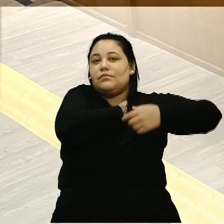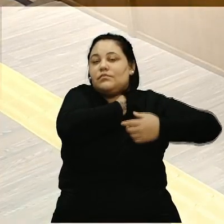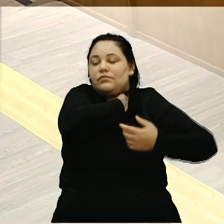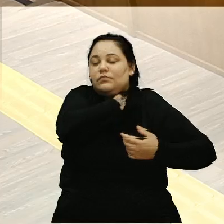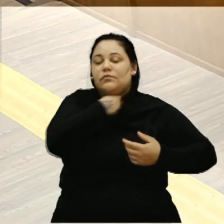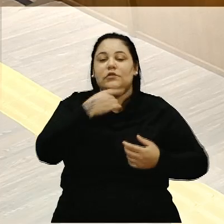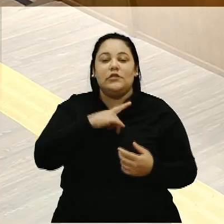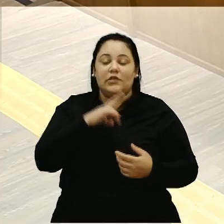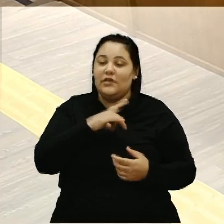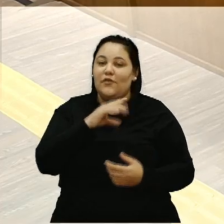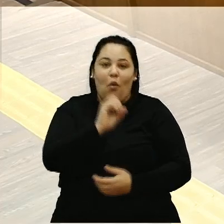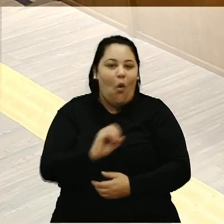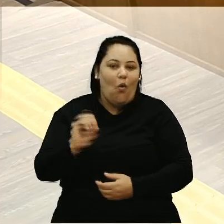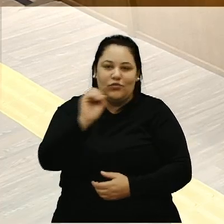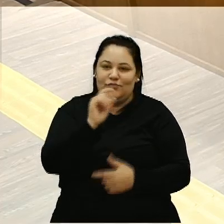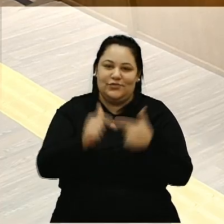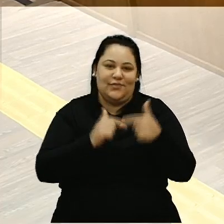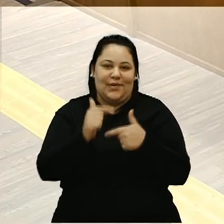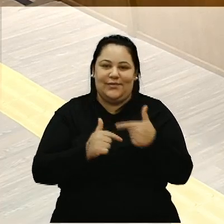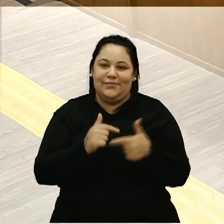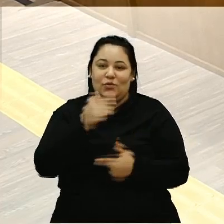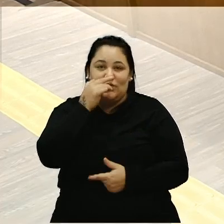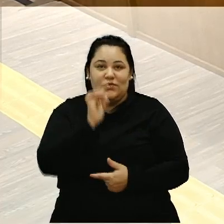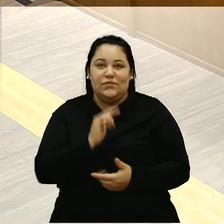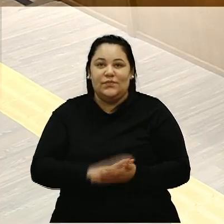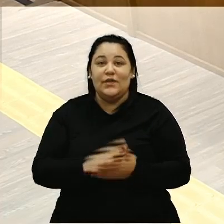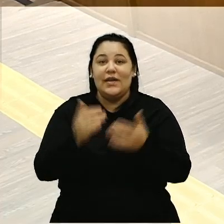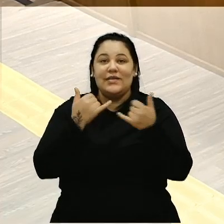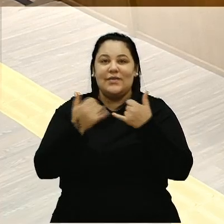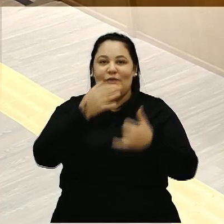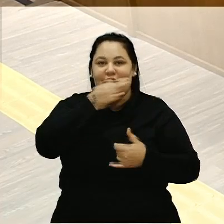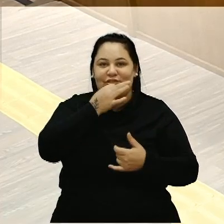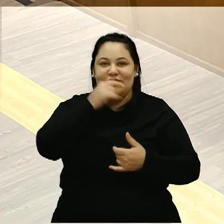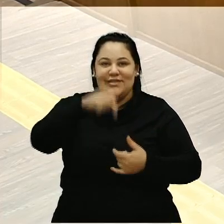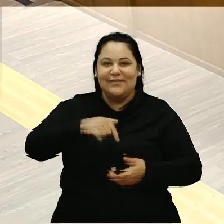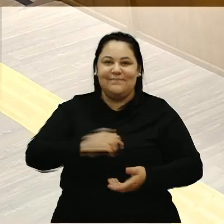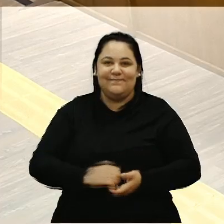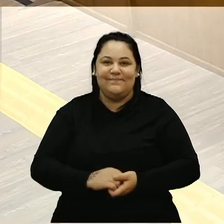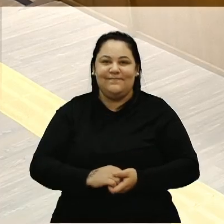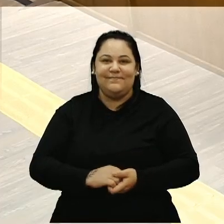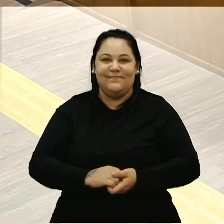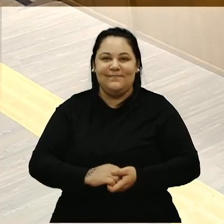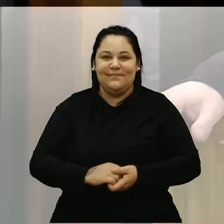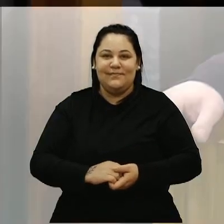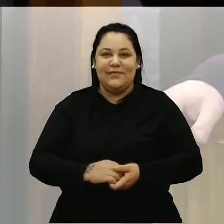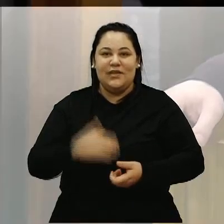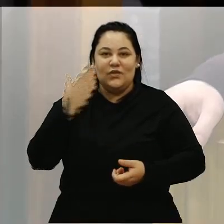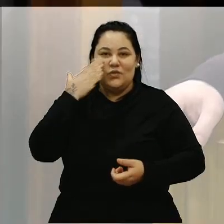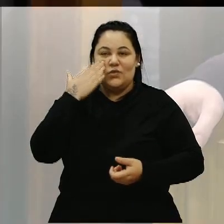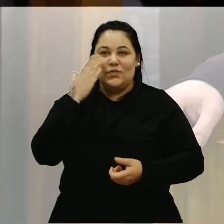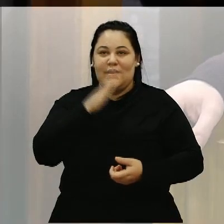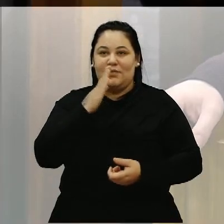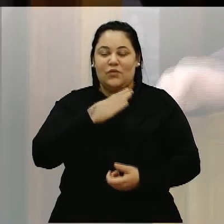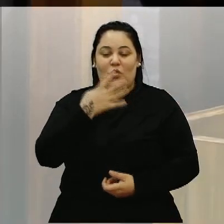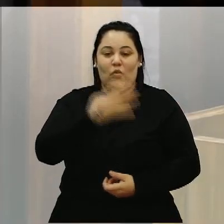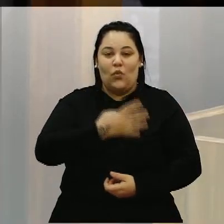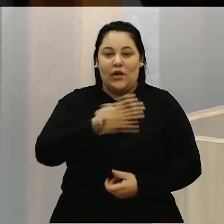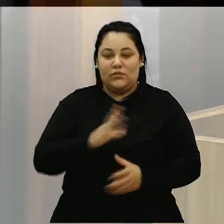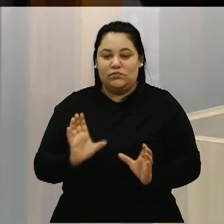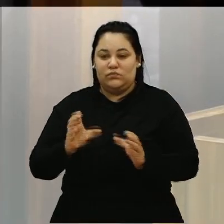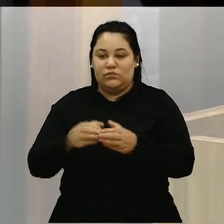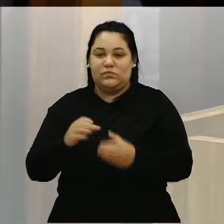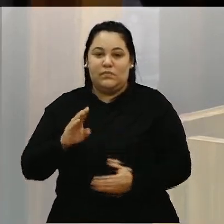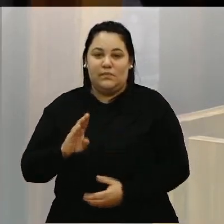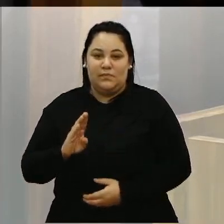certo, muito certo. Vamos pegar o exemplo aqui de Caxias do Sul. Até fiquei sabendo recentemente, o quarto BP Choque, com a